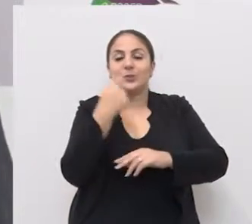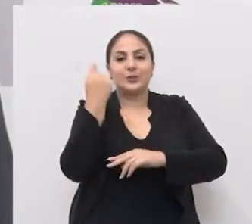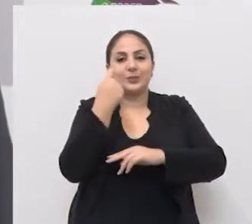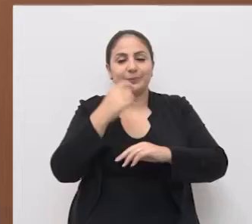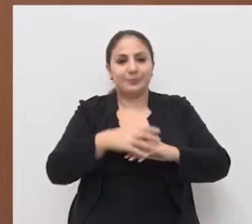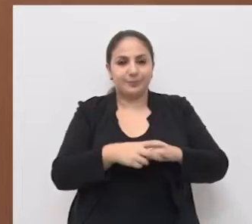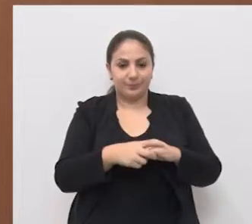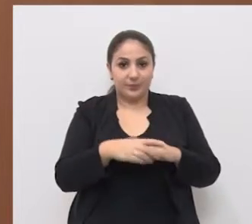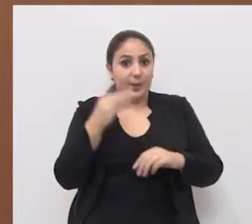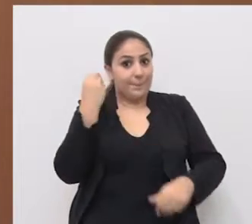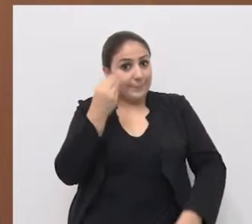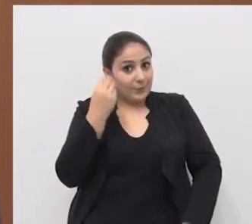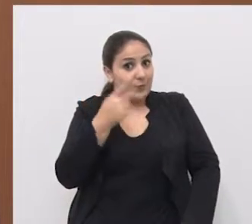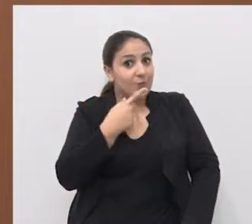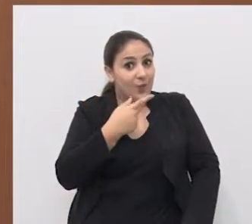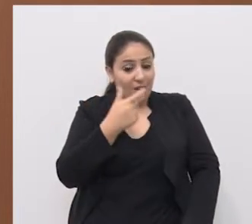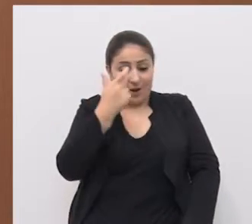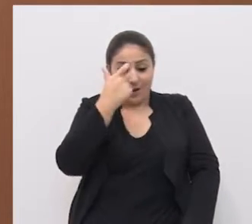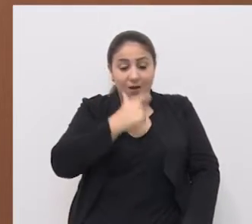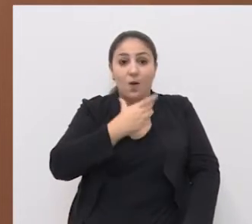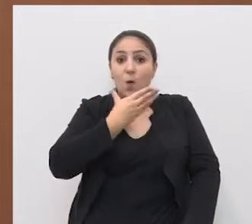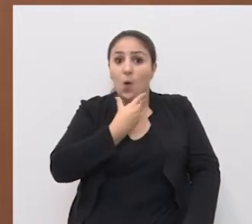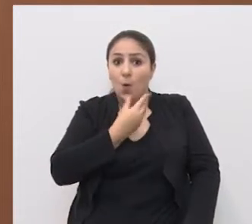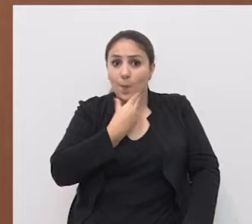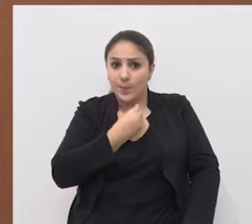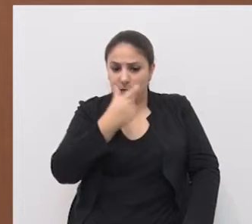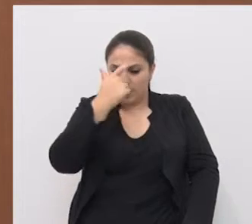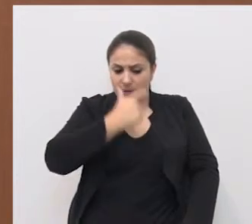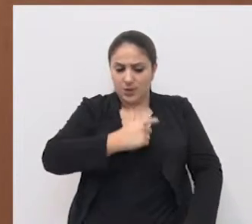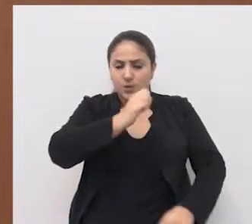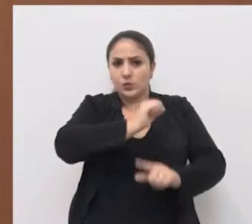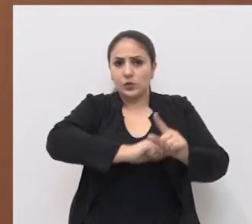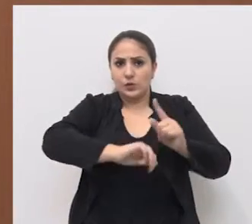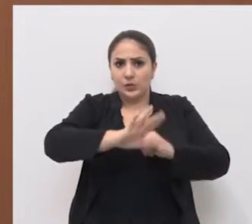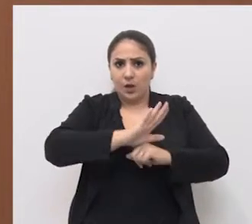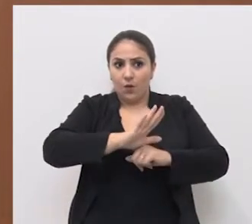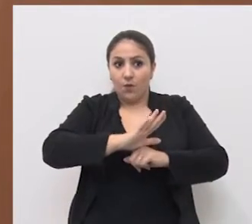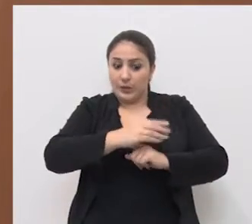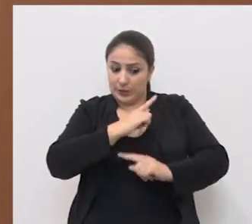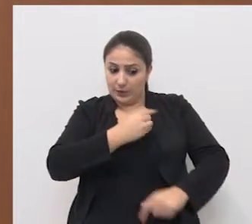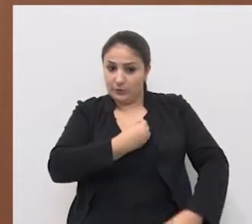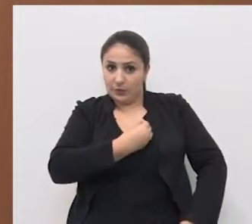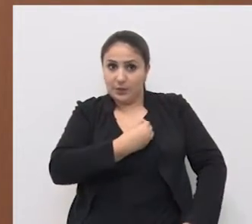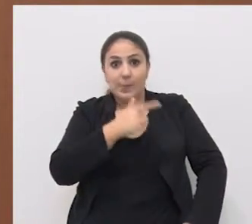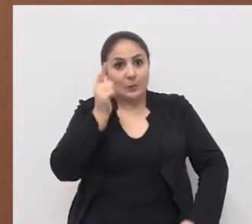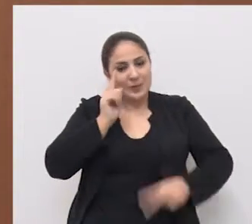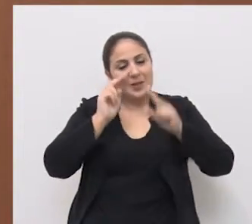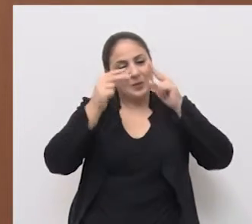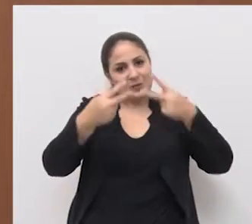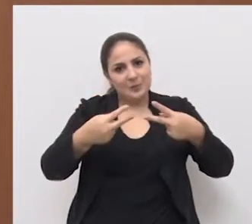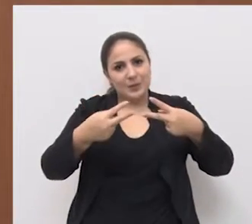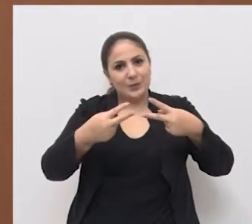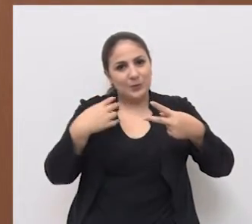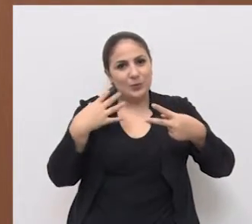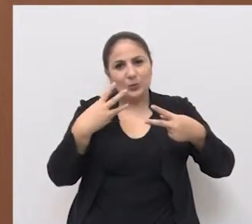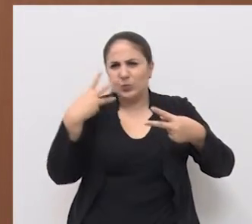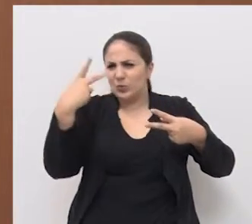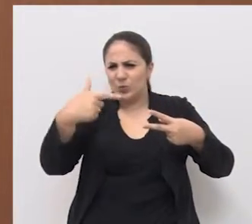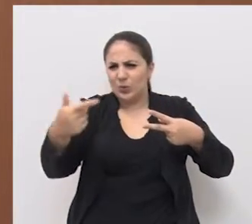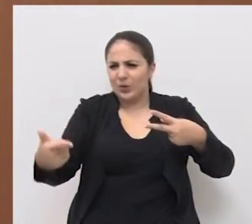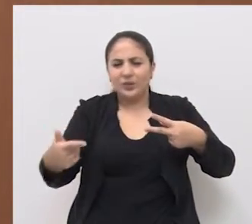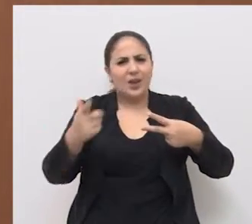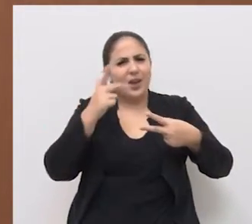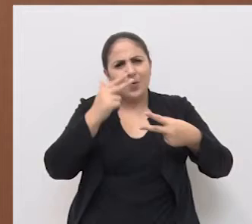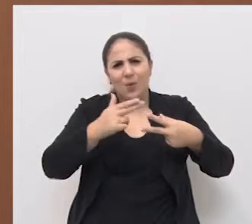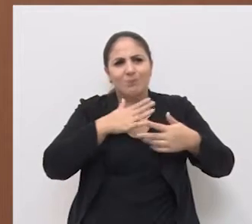prol do Rio Grande do Sul. Na psicologia se diz, né, que o homem, enquanto ser social, ele existe para ser reconhecido pelos outros. Essa é a